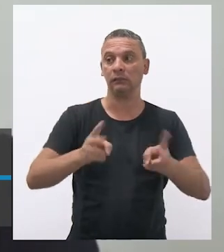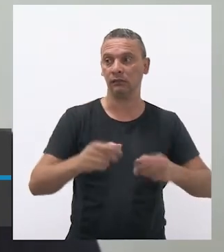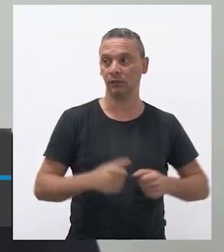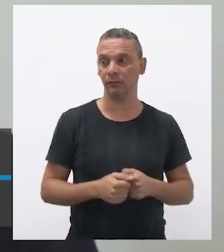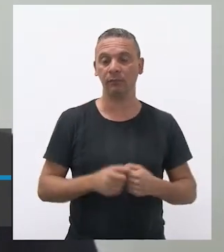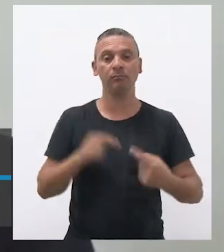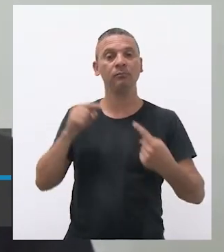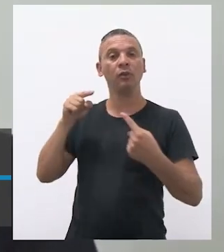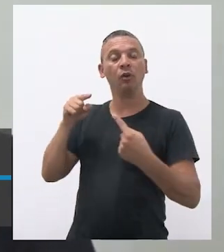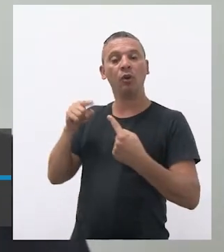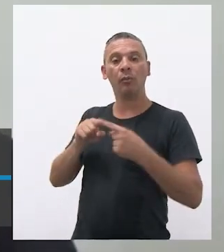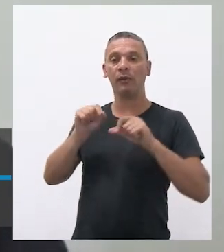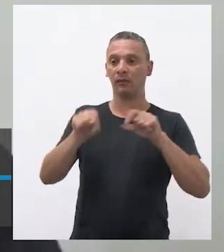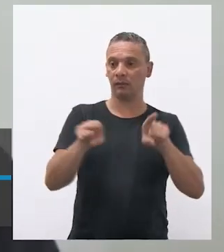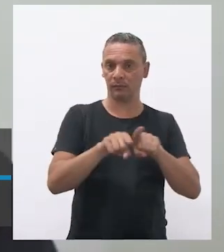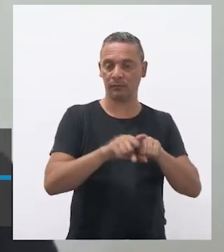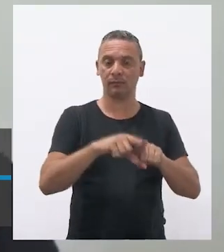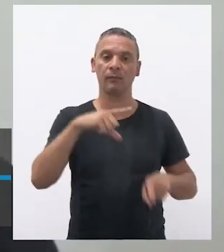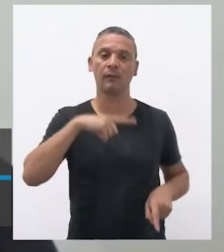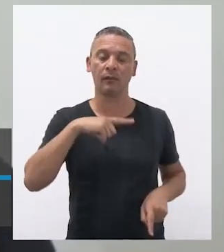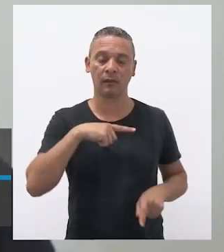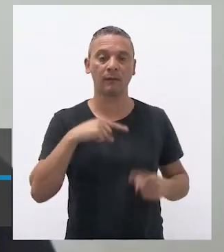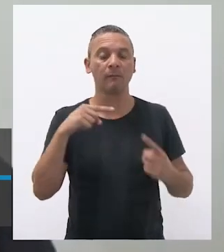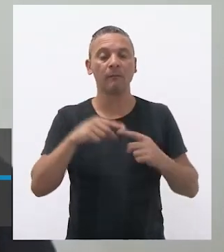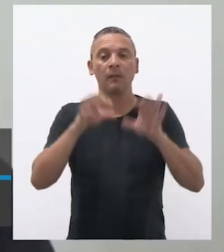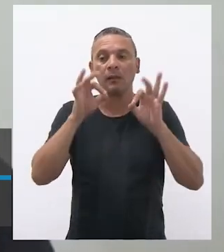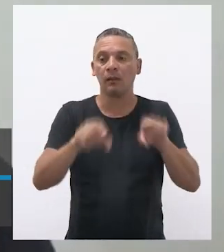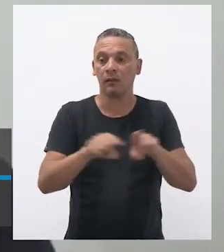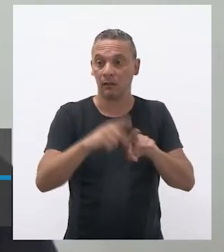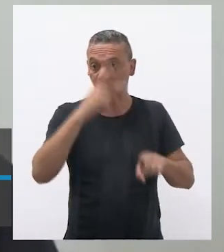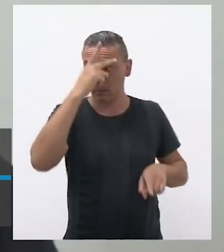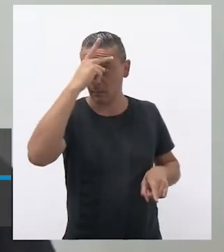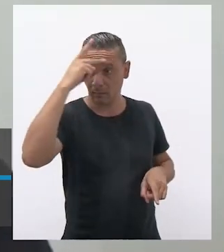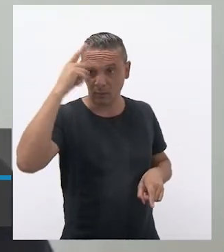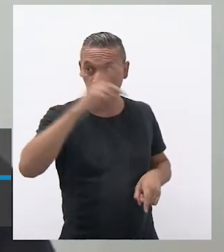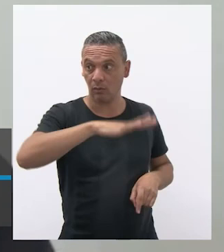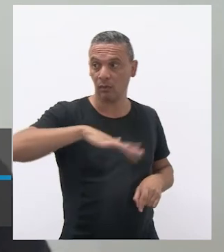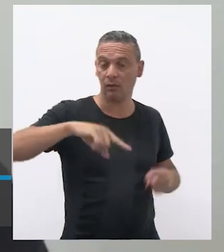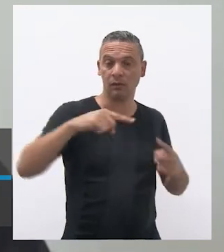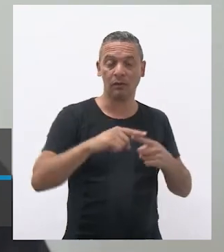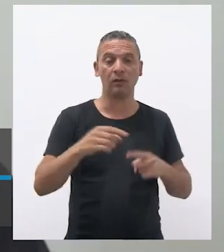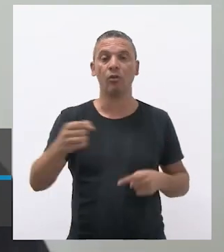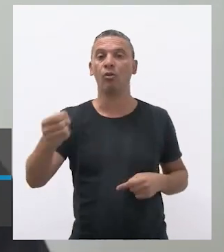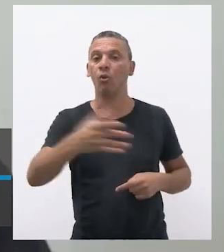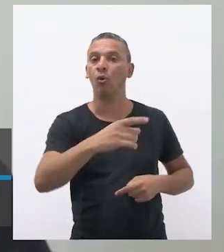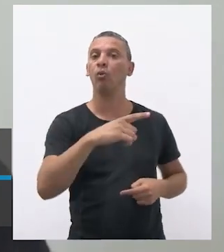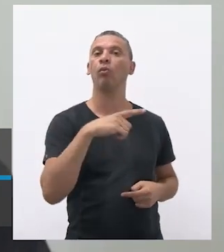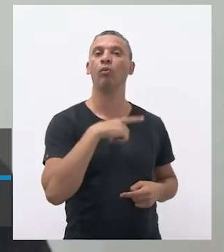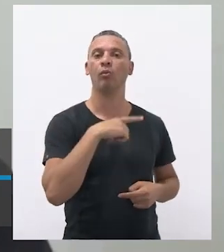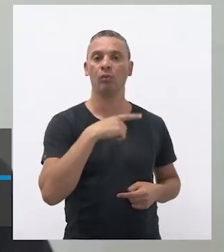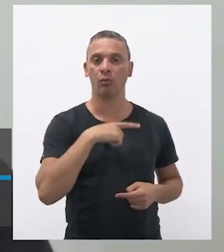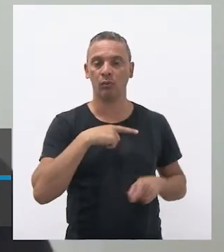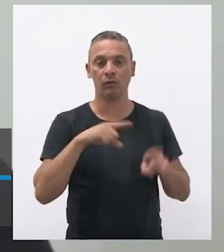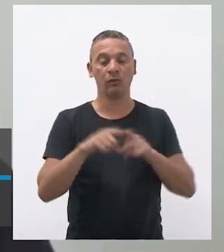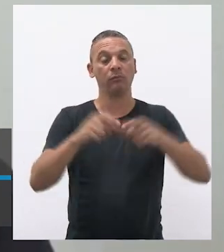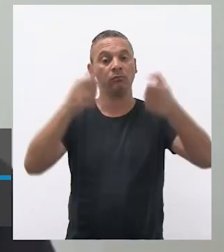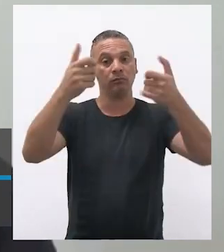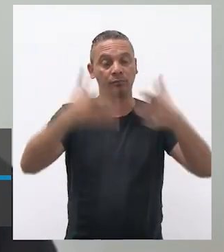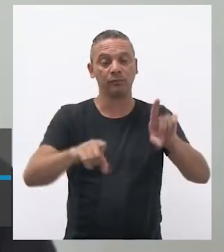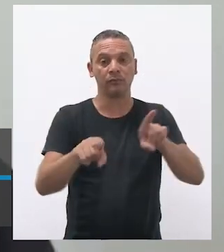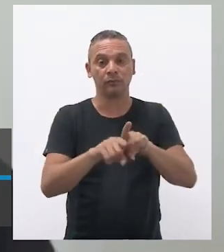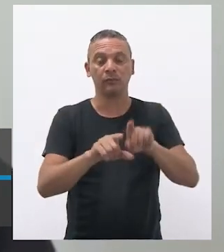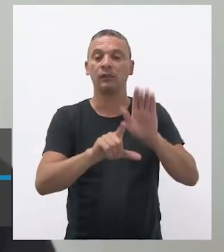conduta que também pode caracterizar o dano emocional ou violência psicológica é quando o agressor ele